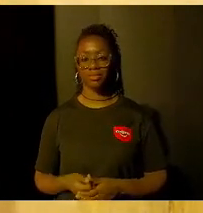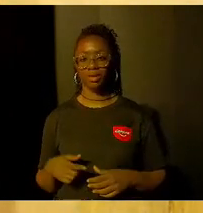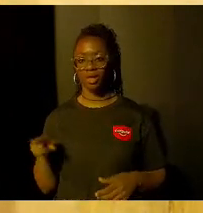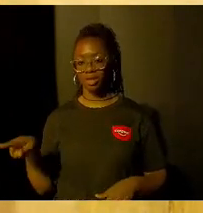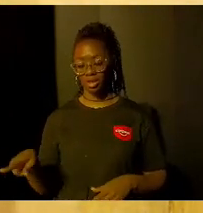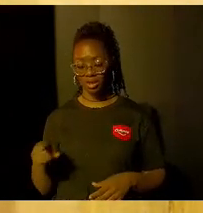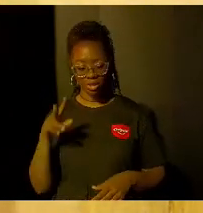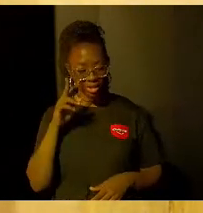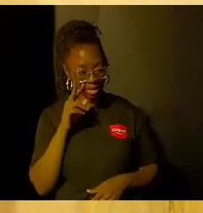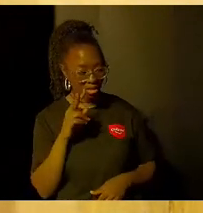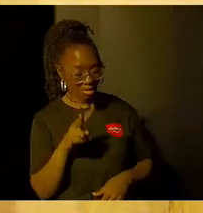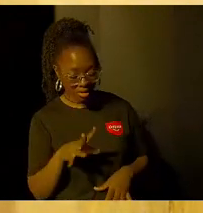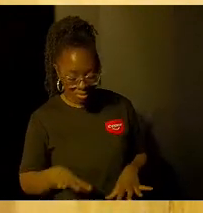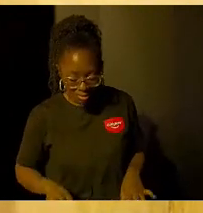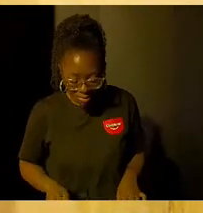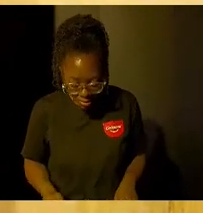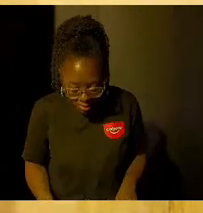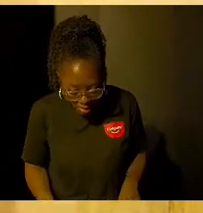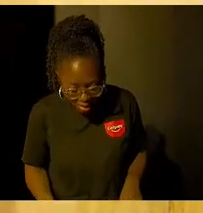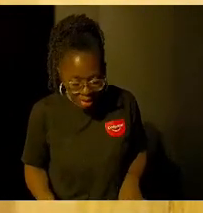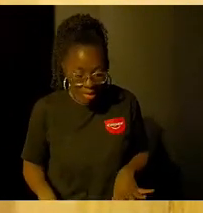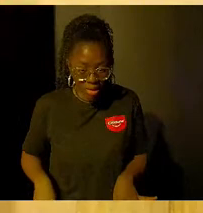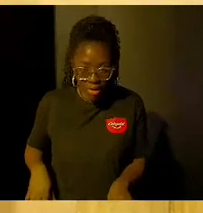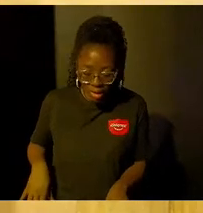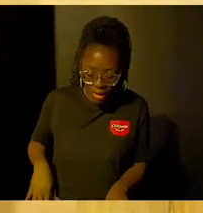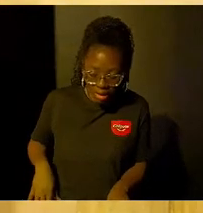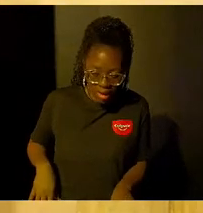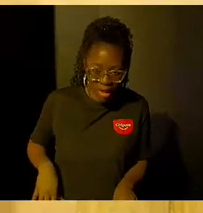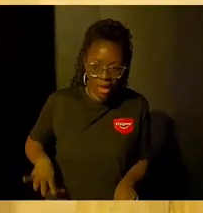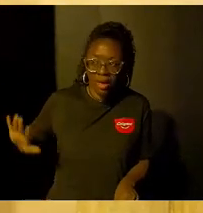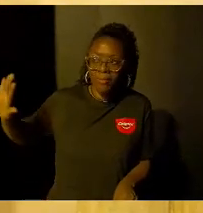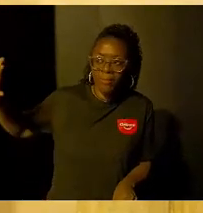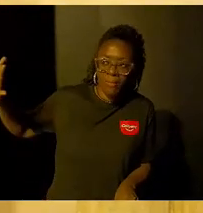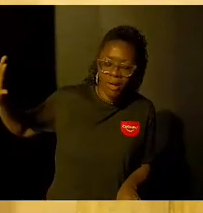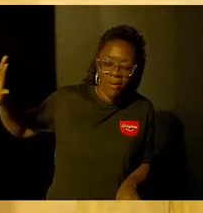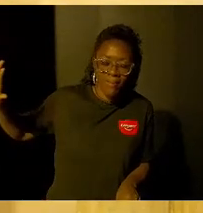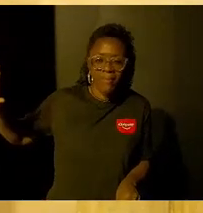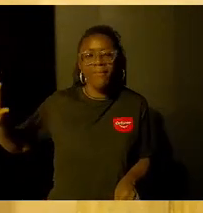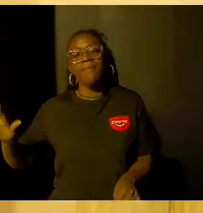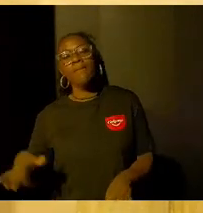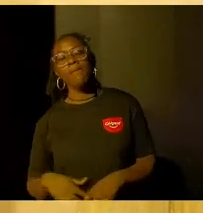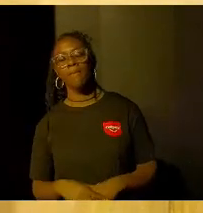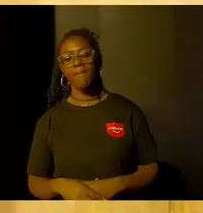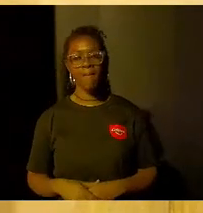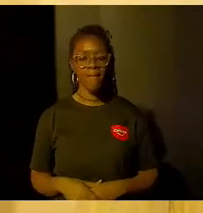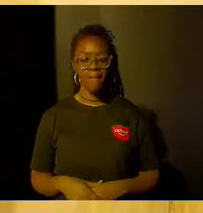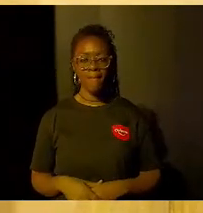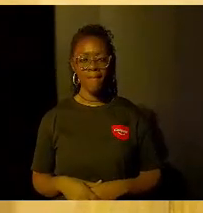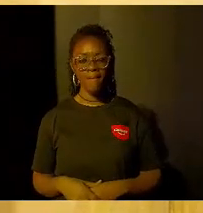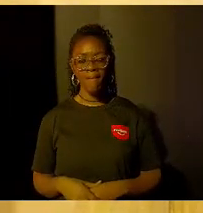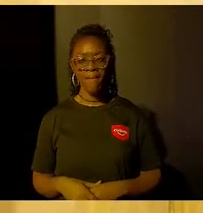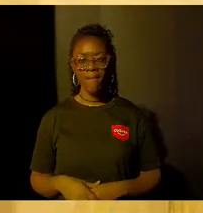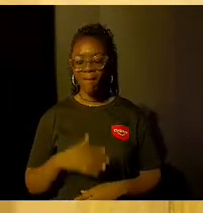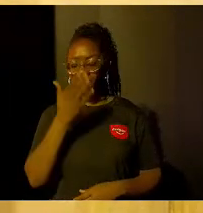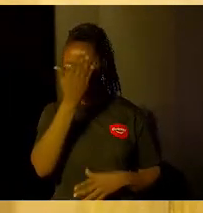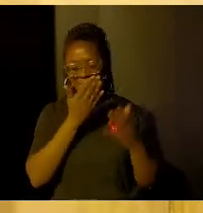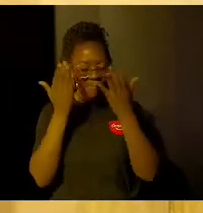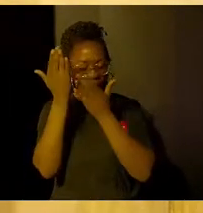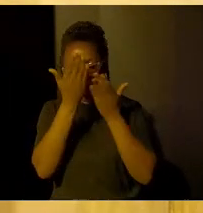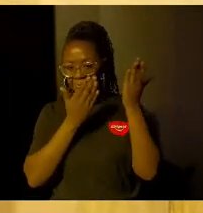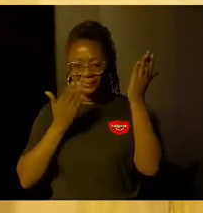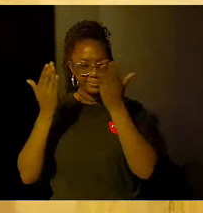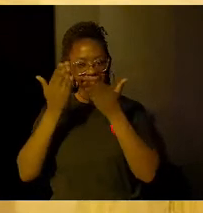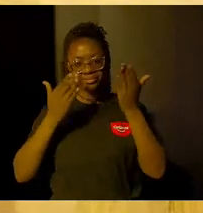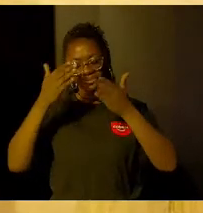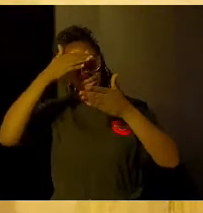escorando-se apenas com a força da mão esquerda que grudava na parede como se fosse uma ventosa molhava o rosto a careca